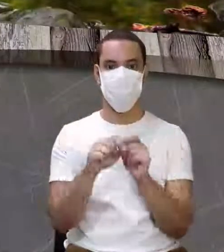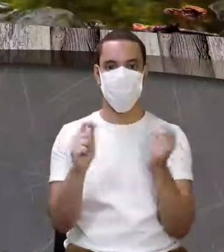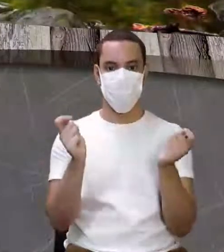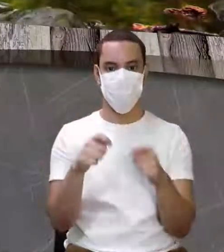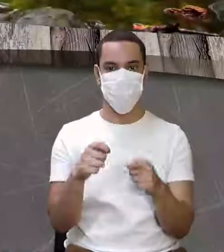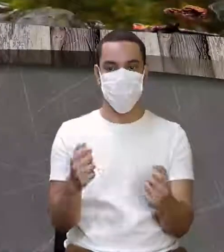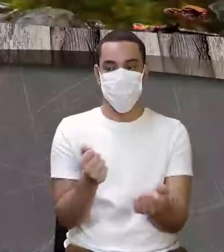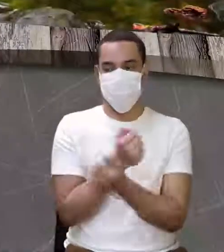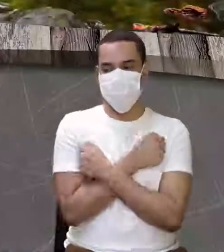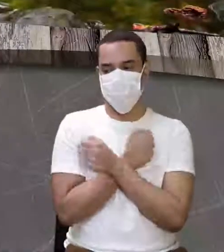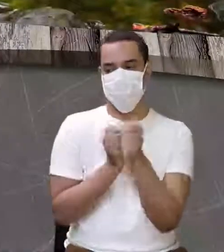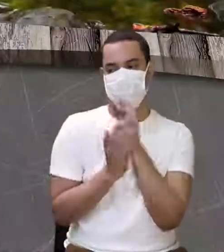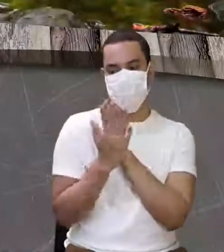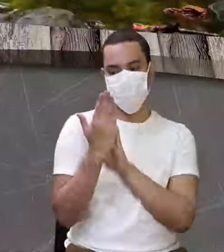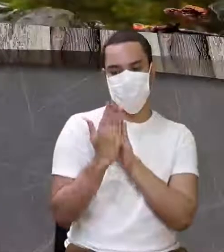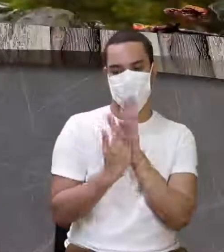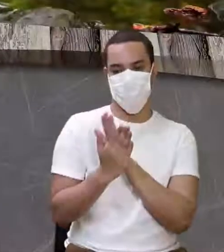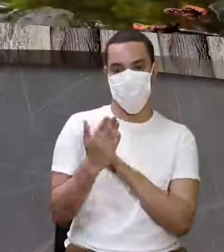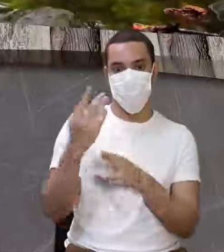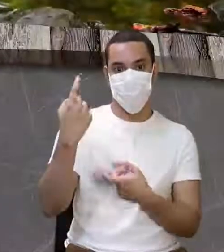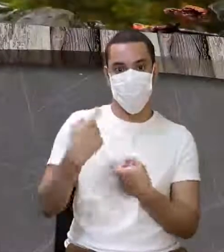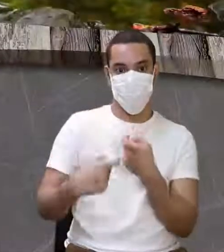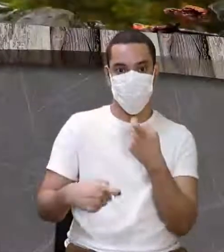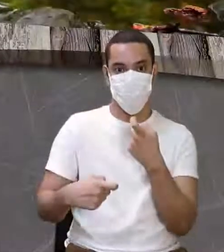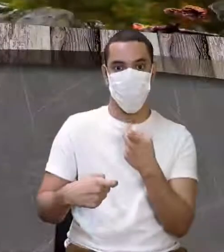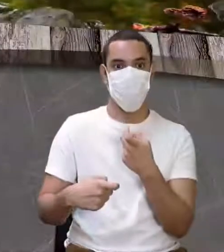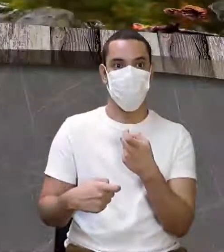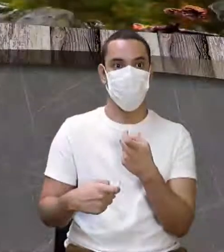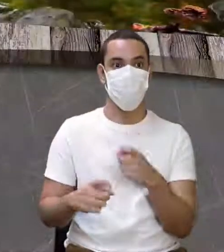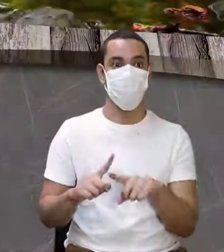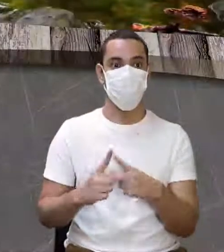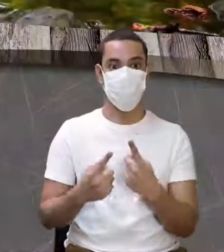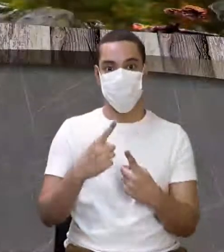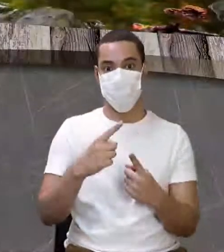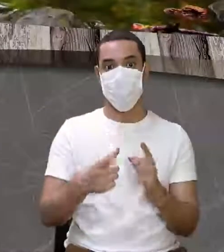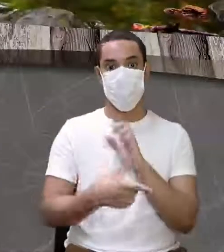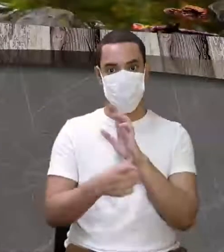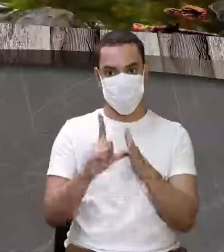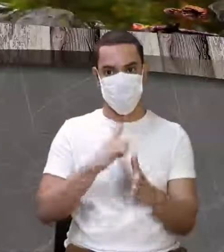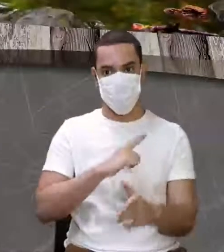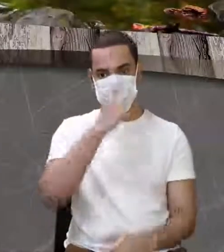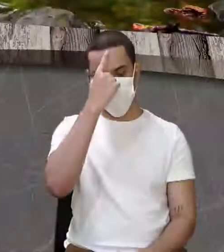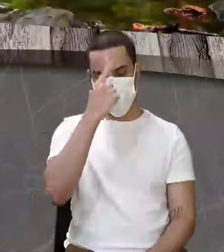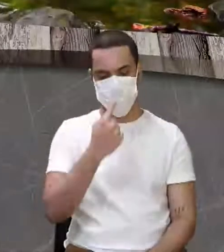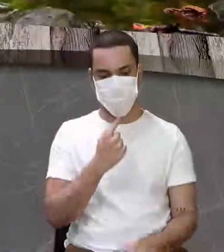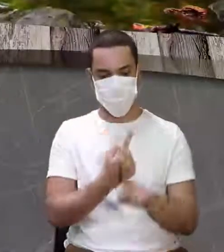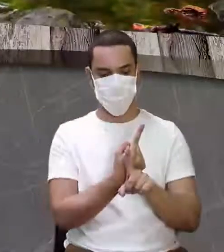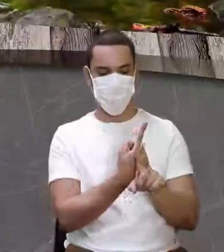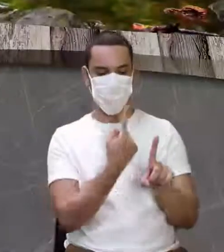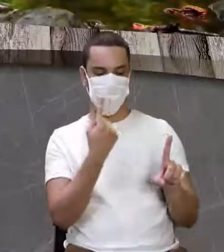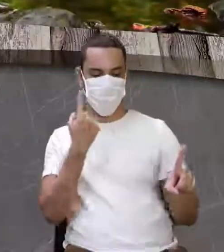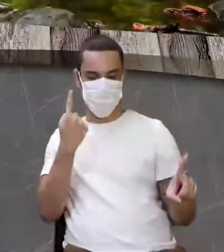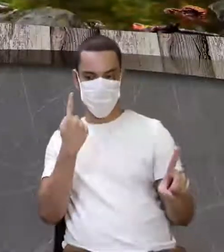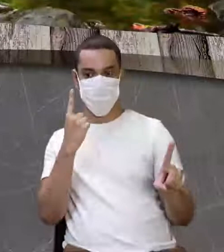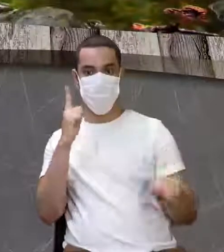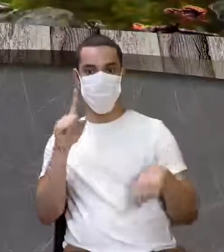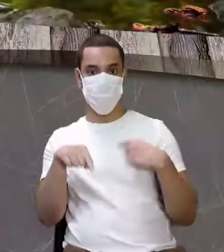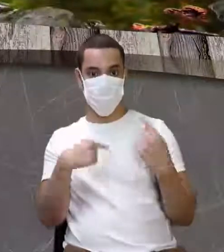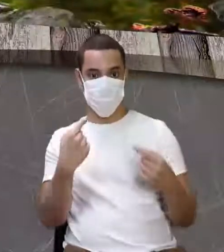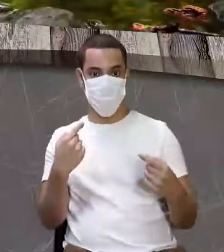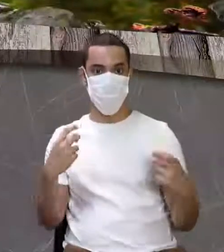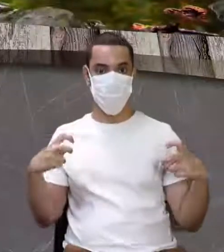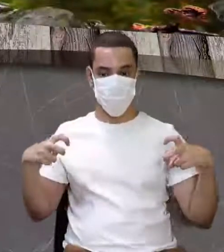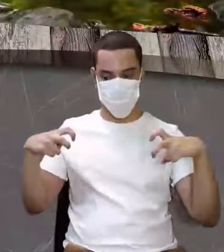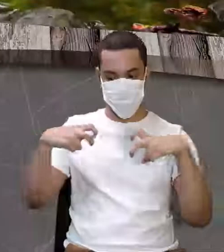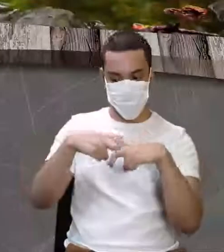existem mecanismos, não só de separação física, mas existem esses fatores biológicos que também vão acontecer. Aí a